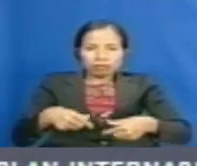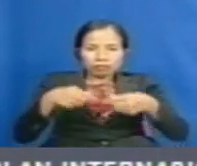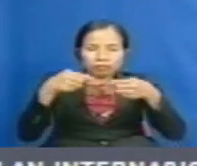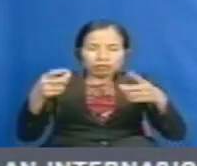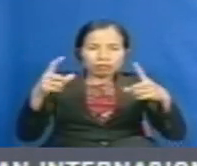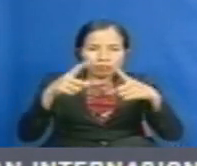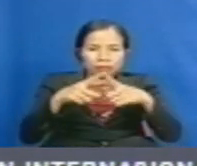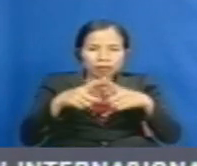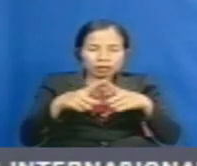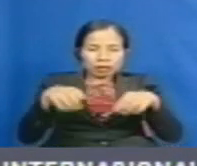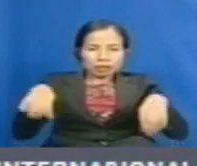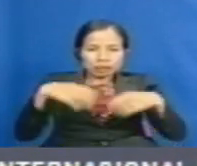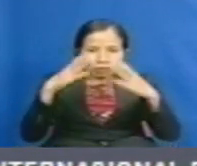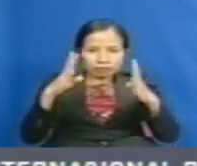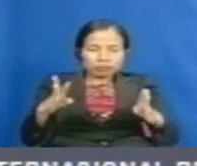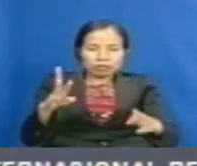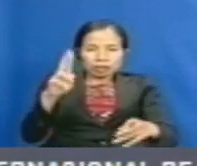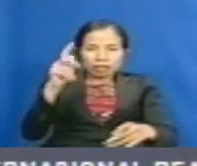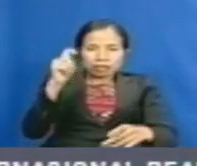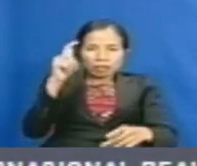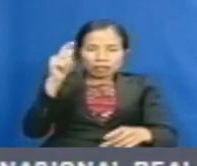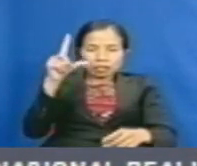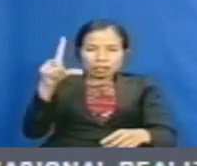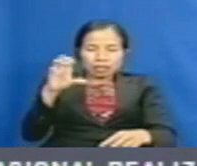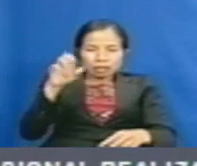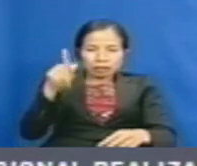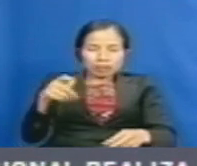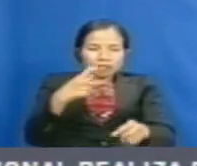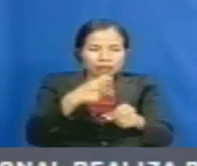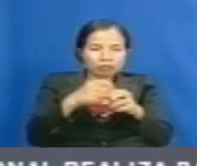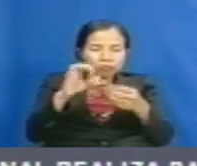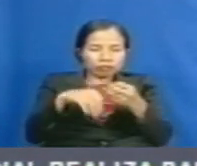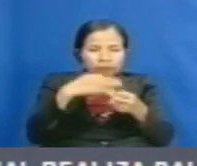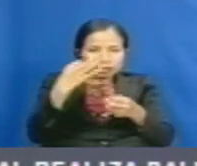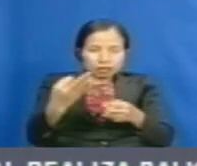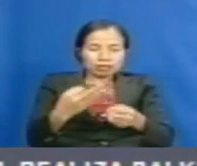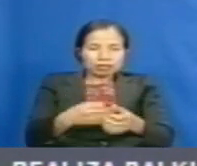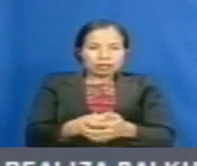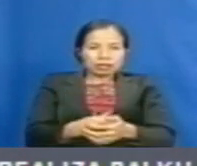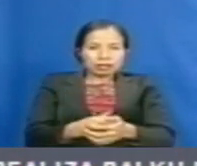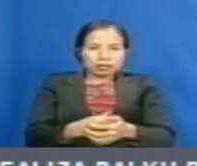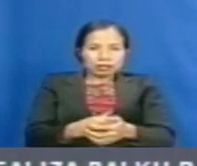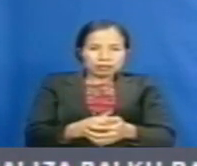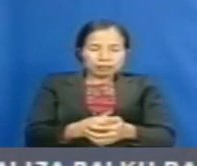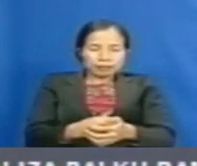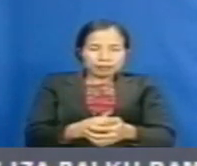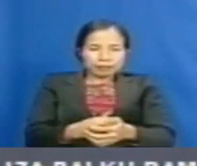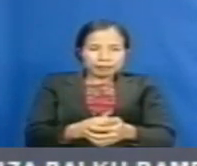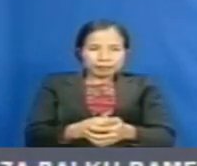baia funcionários de telinha e a tempo pandemia lockdown ian